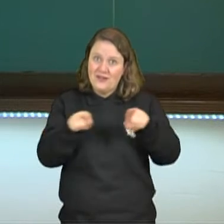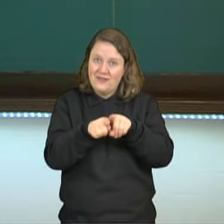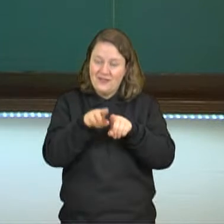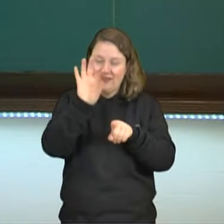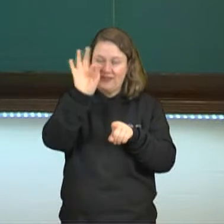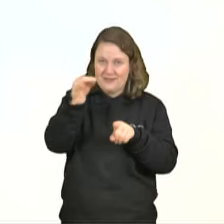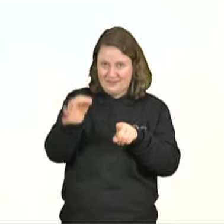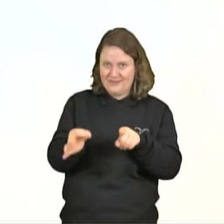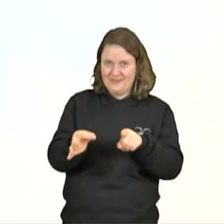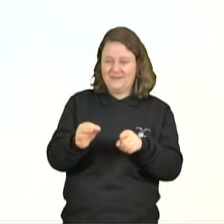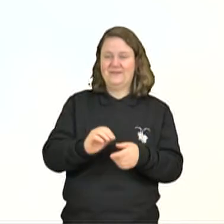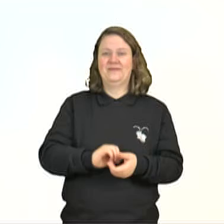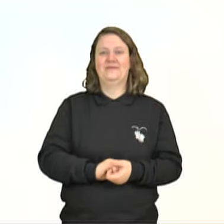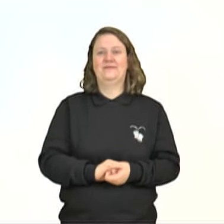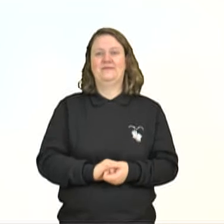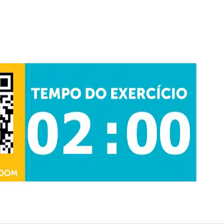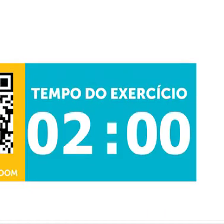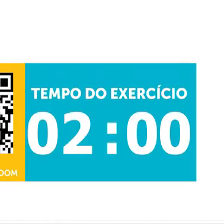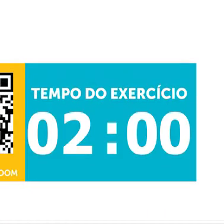da atividade.